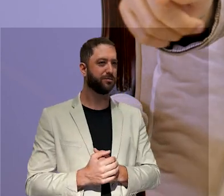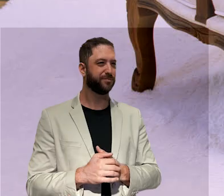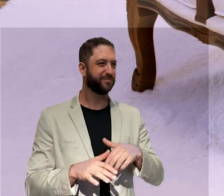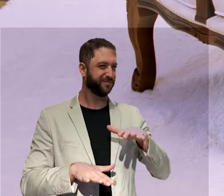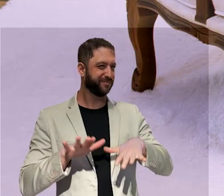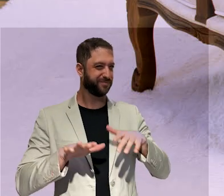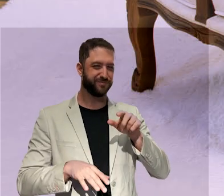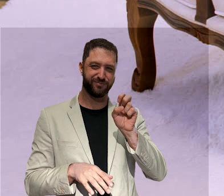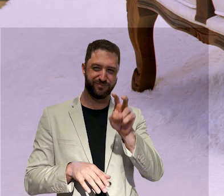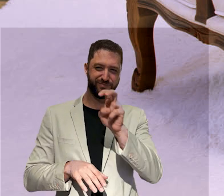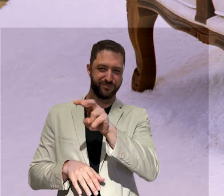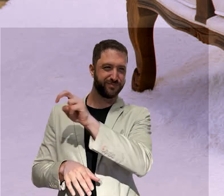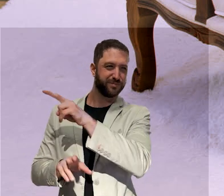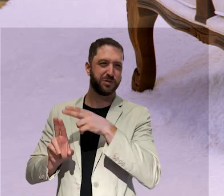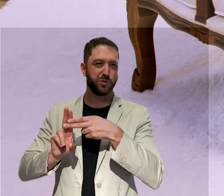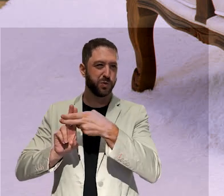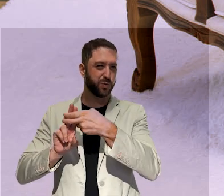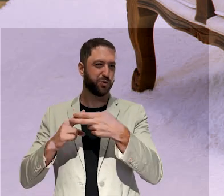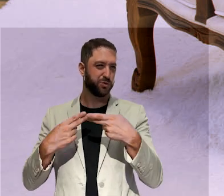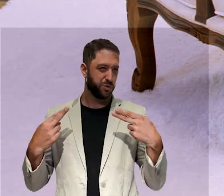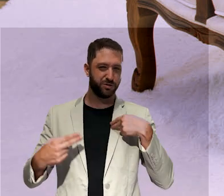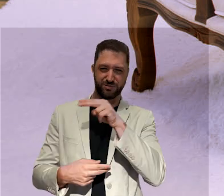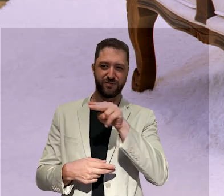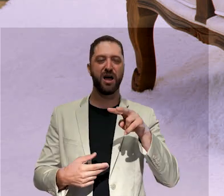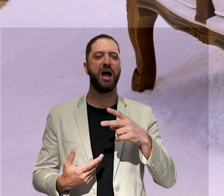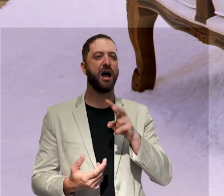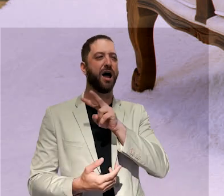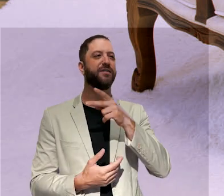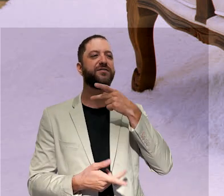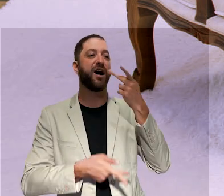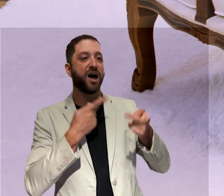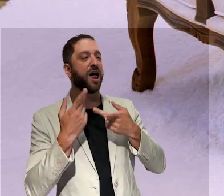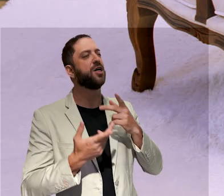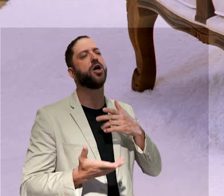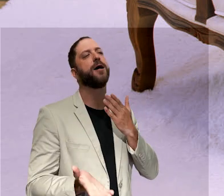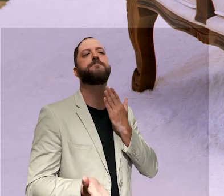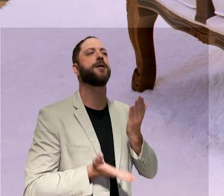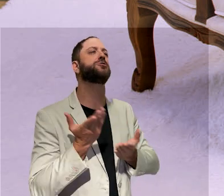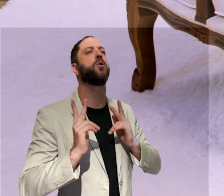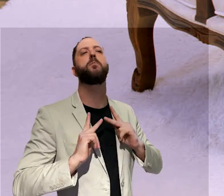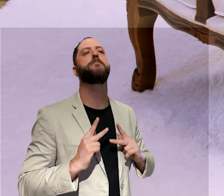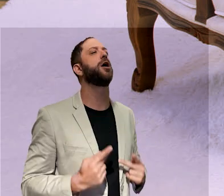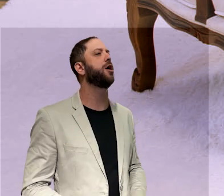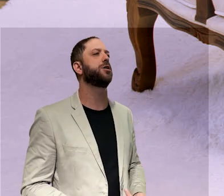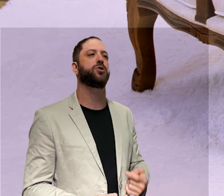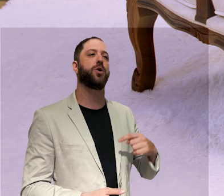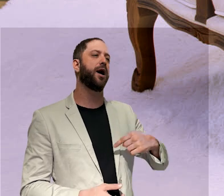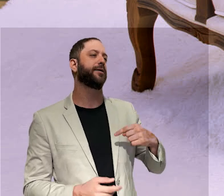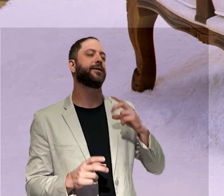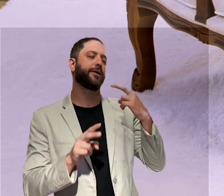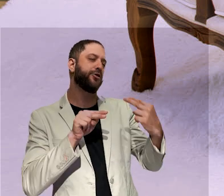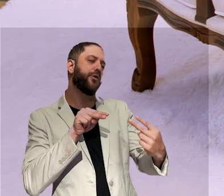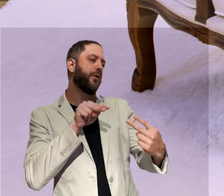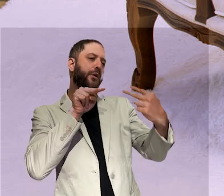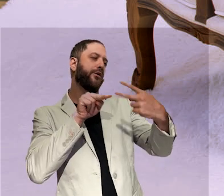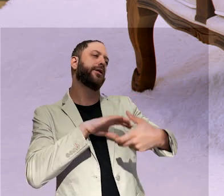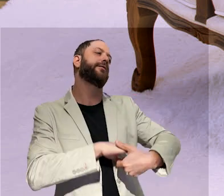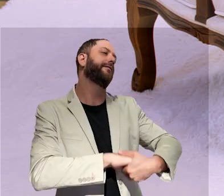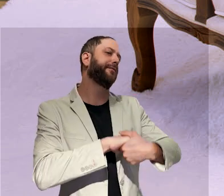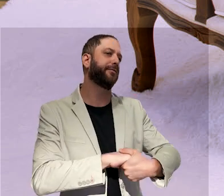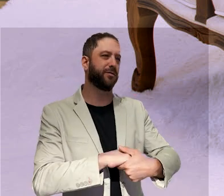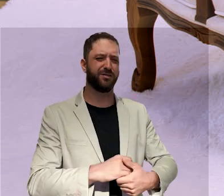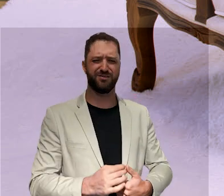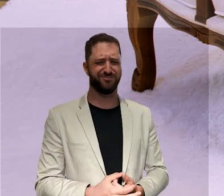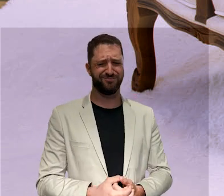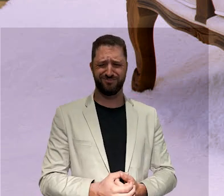frente. Eu vejo muitos, às vezes, sistemas de saúde, unidades de saúde, falam assim, ah, aqui o atendimento é humanizado, aqui a gente cumprimenta, olha no olho,